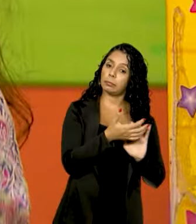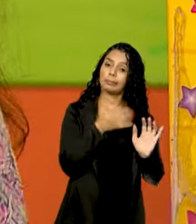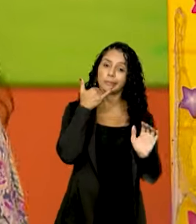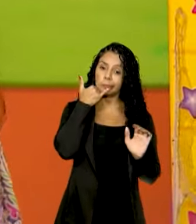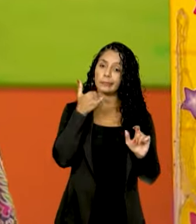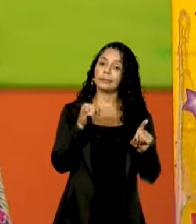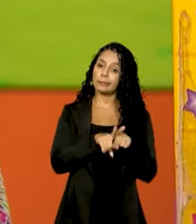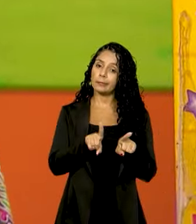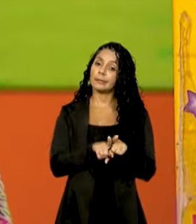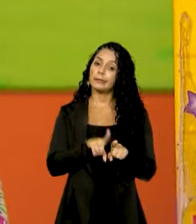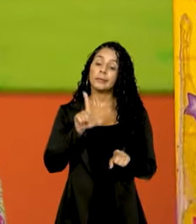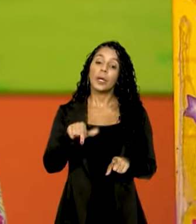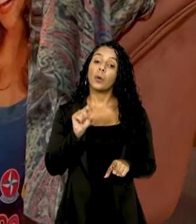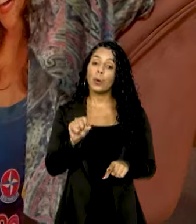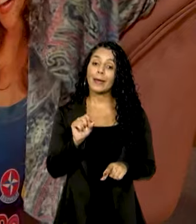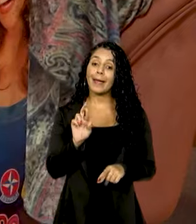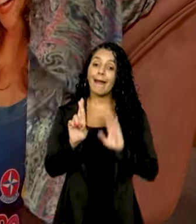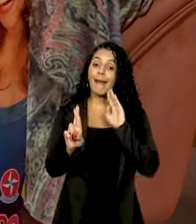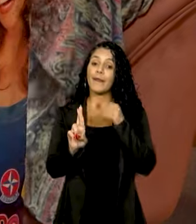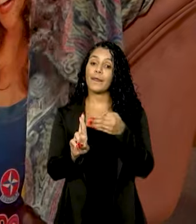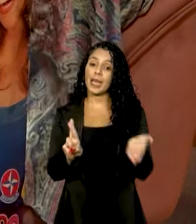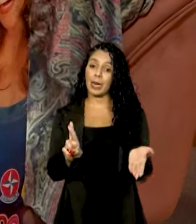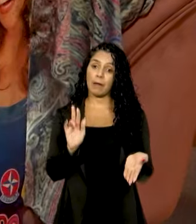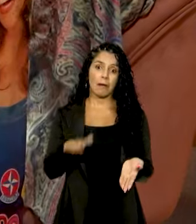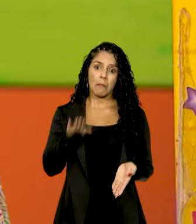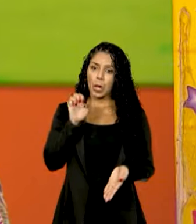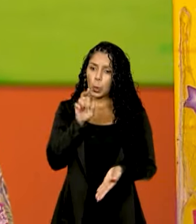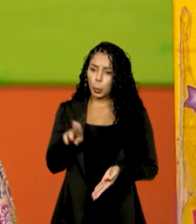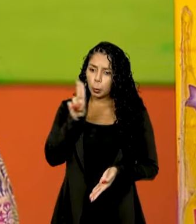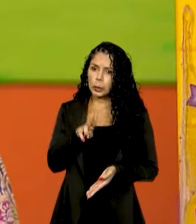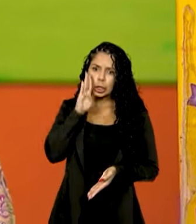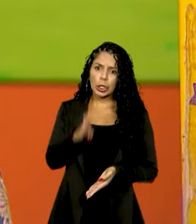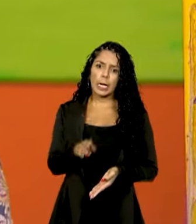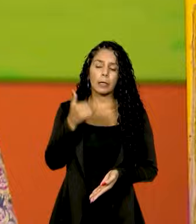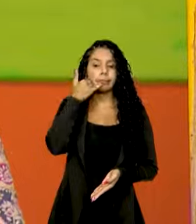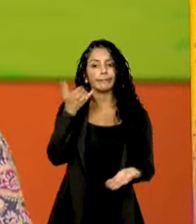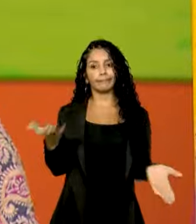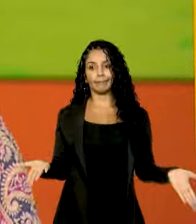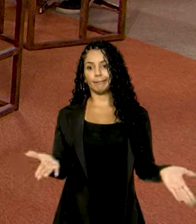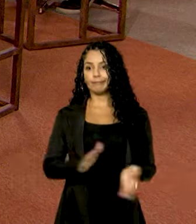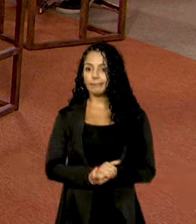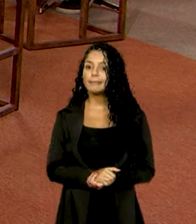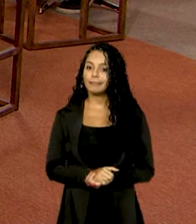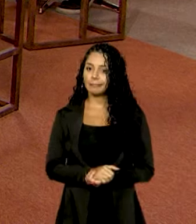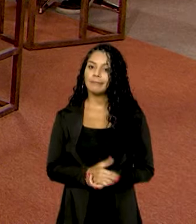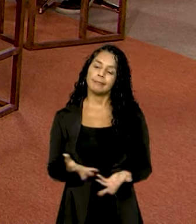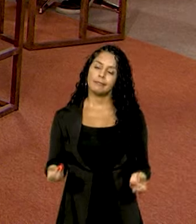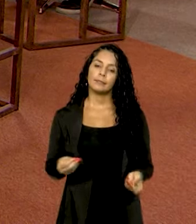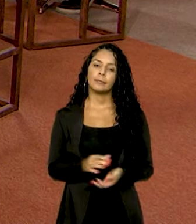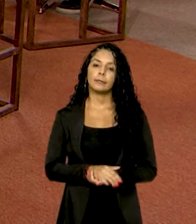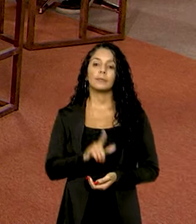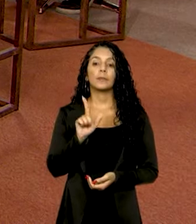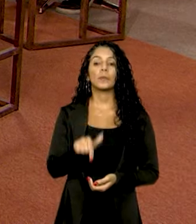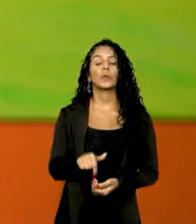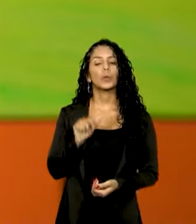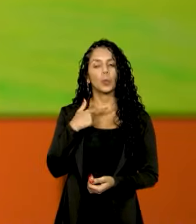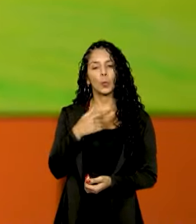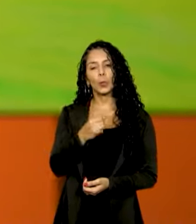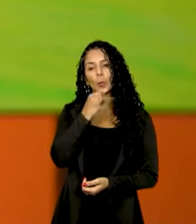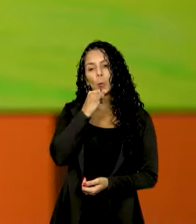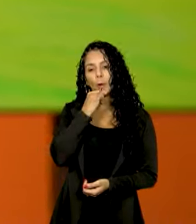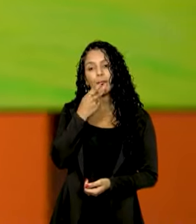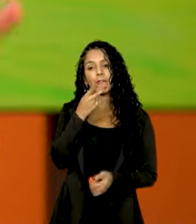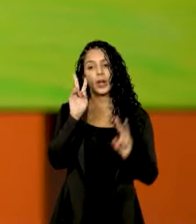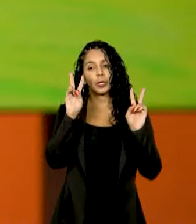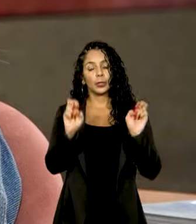lindo, lógico, isso. Exatamente. Isso aí é uma mãe que está só com o celular, por que eu... Não, outro mas, dia... Outro dia tem um exemplo, né, para te dar sobre essa coisa